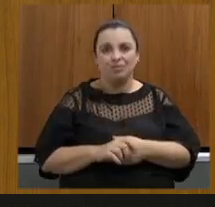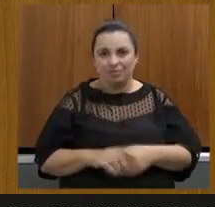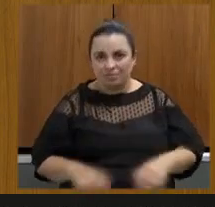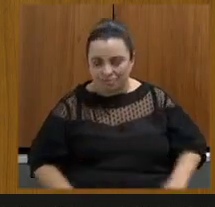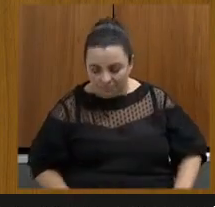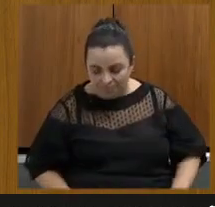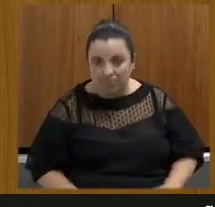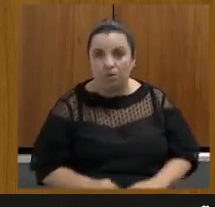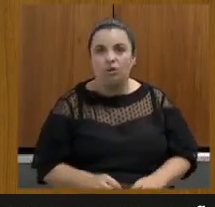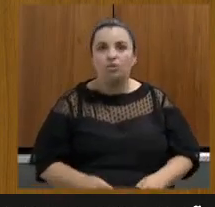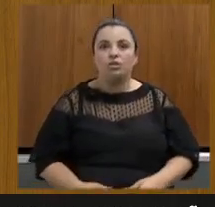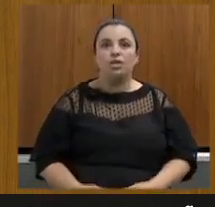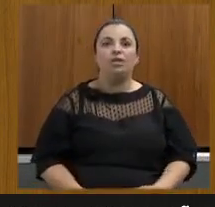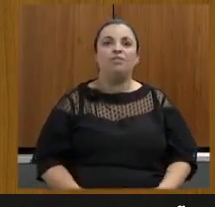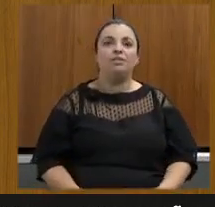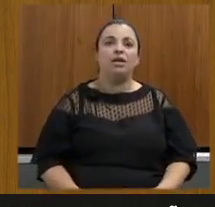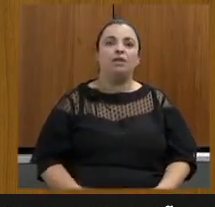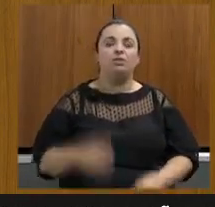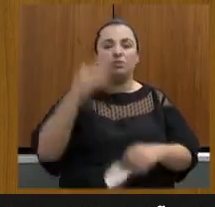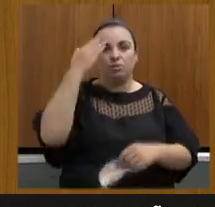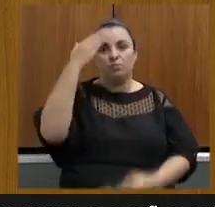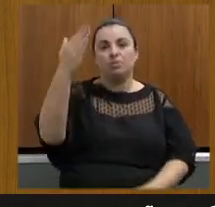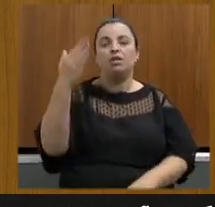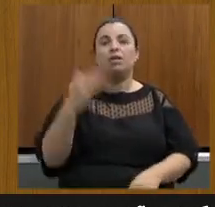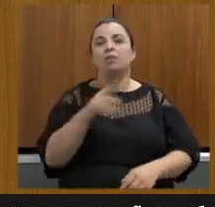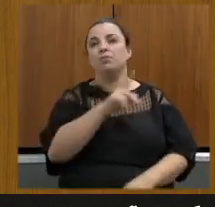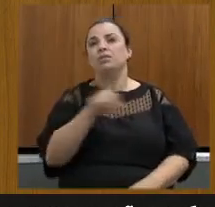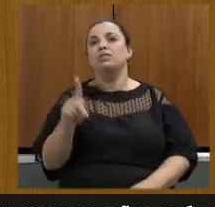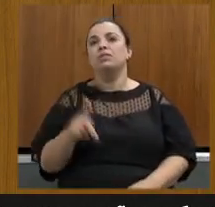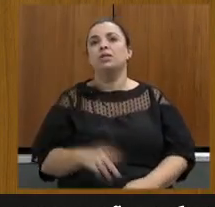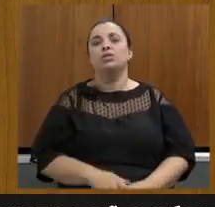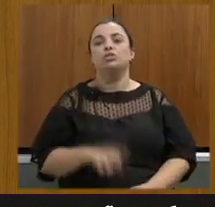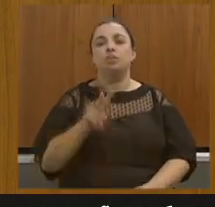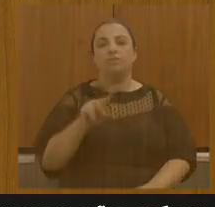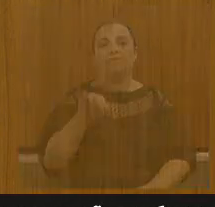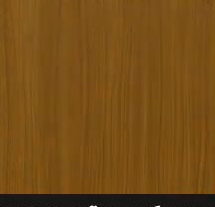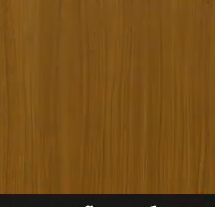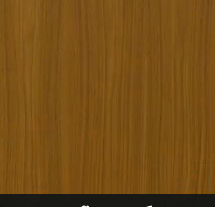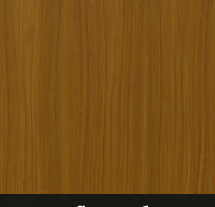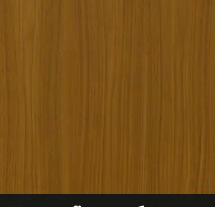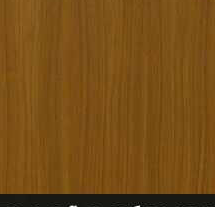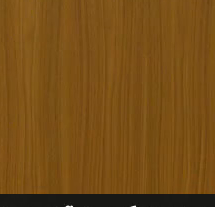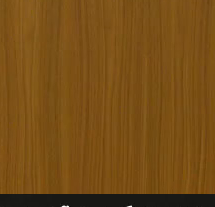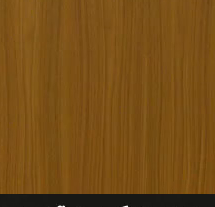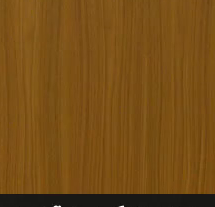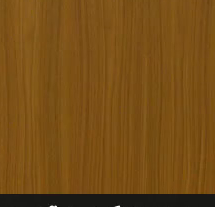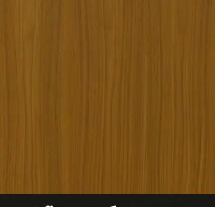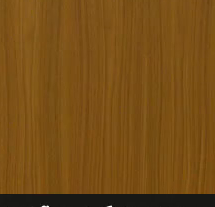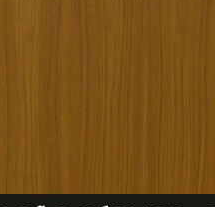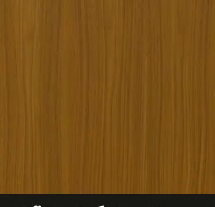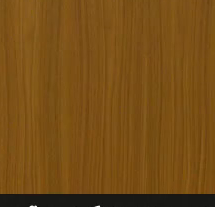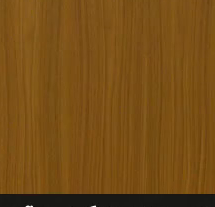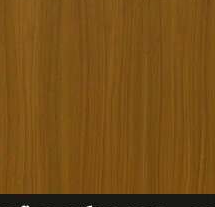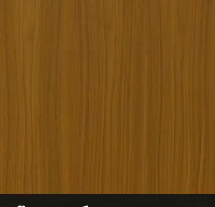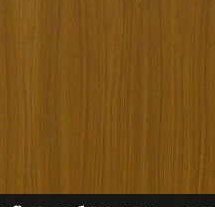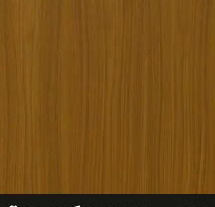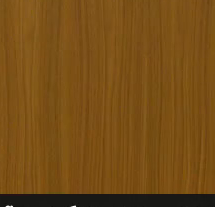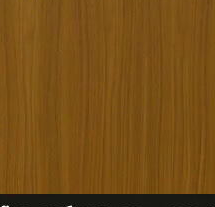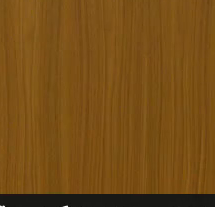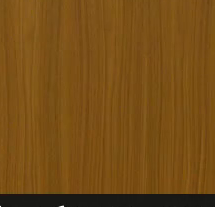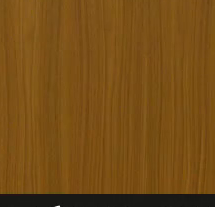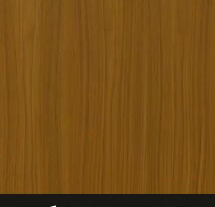é muito obrigado presidente de parede Guimarães de colega centraliza Barreto em permite o início pelas RTP